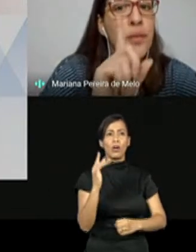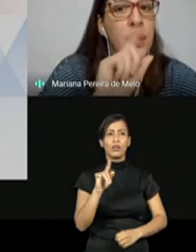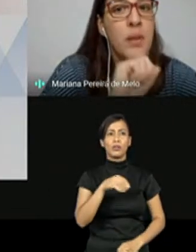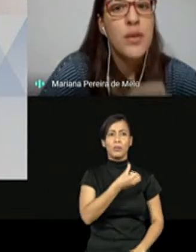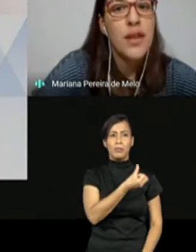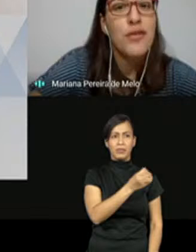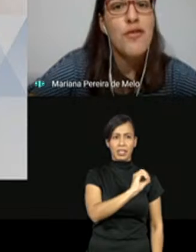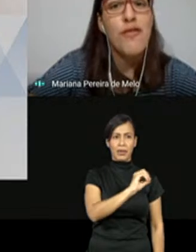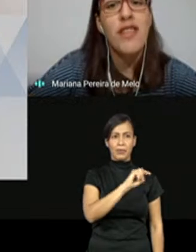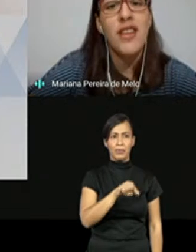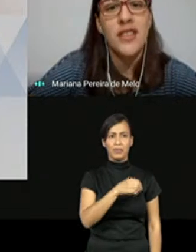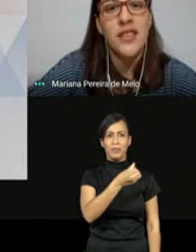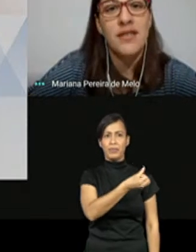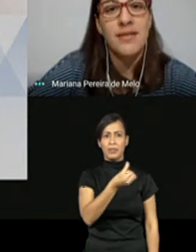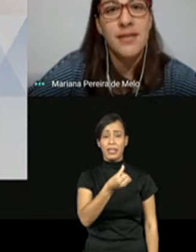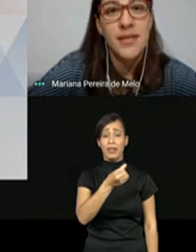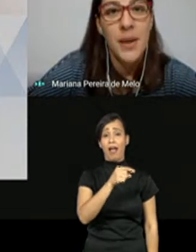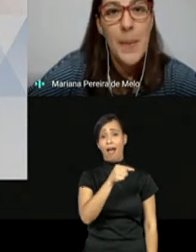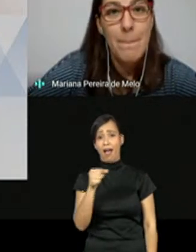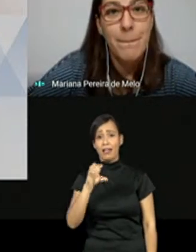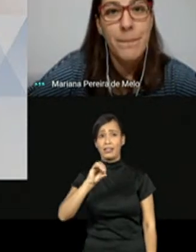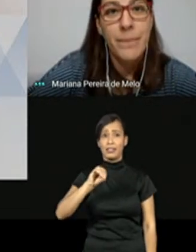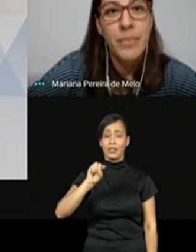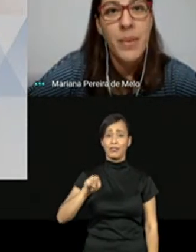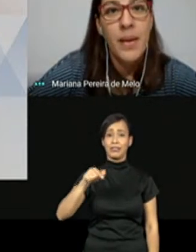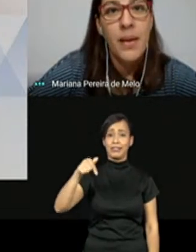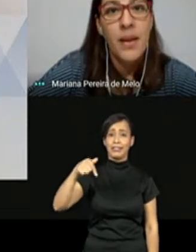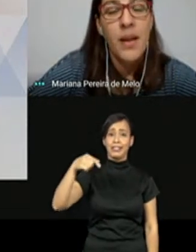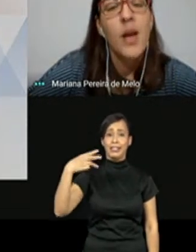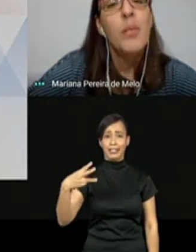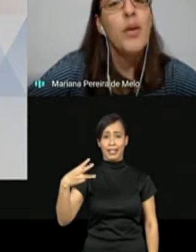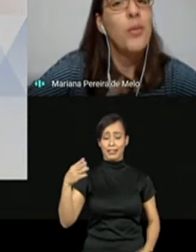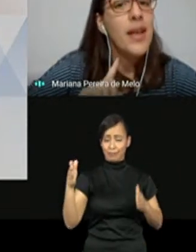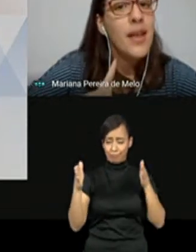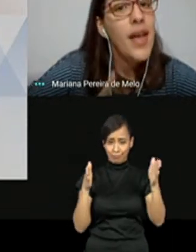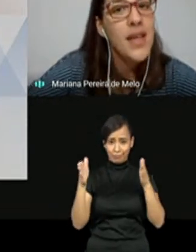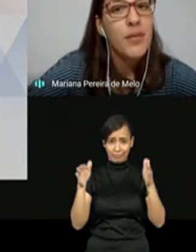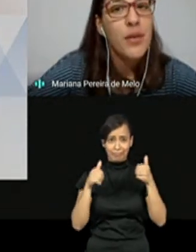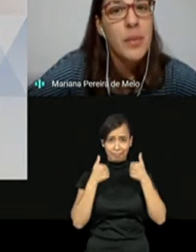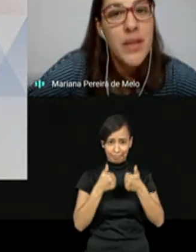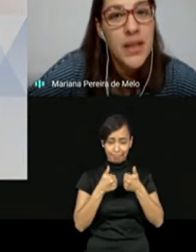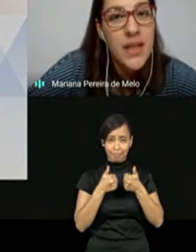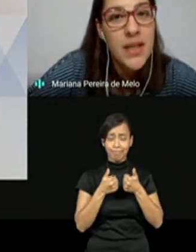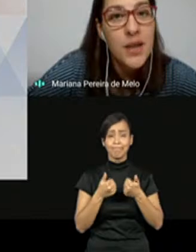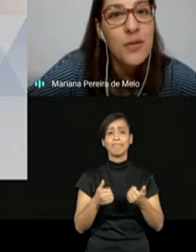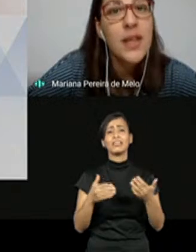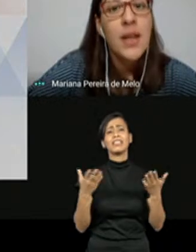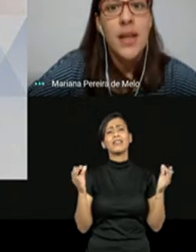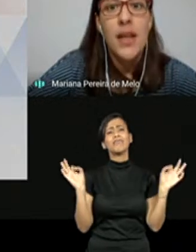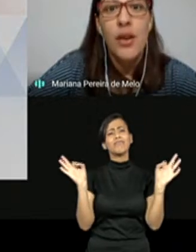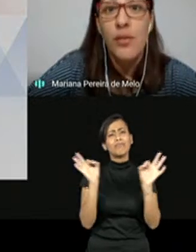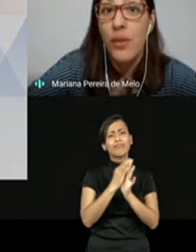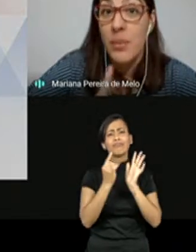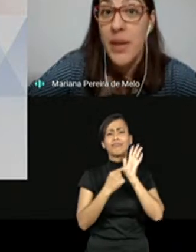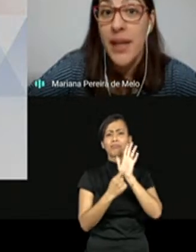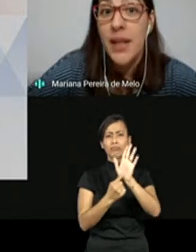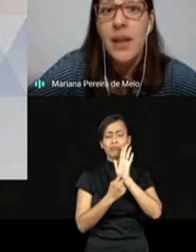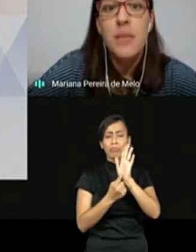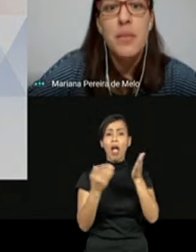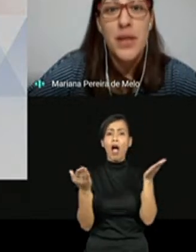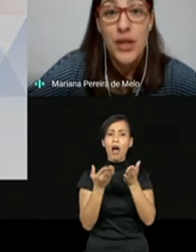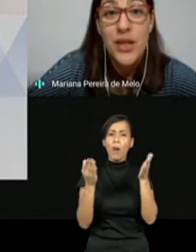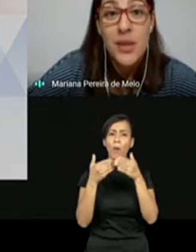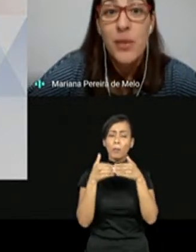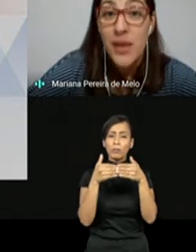73,59%, 90% de confiança, tá? Bom, essa foi a minha apresentação e agora eu vou abrir